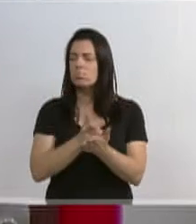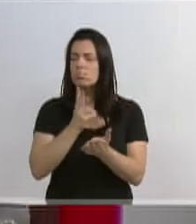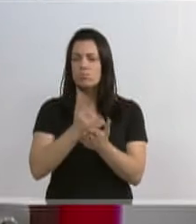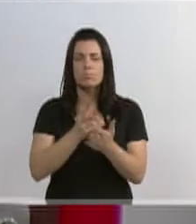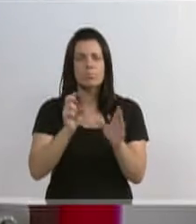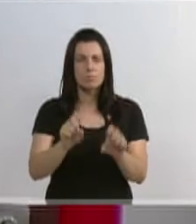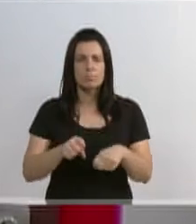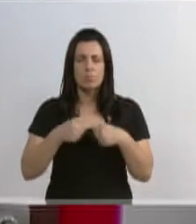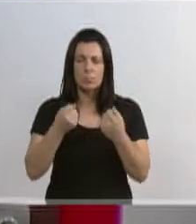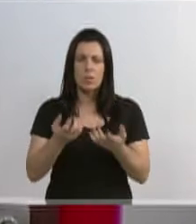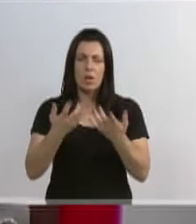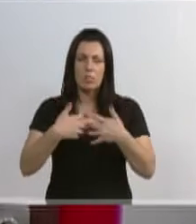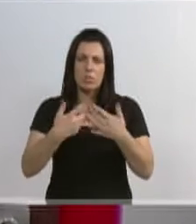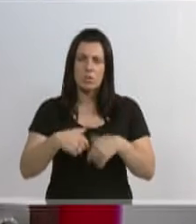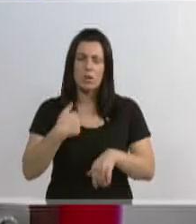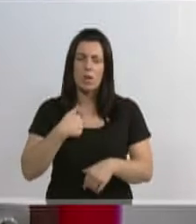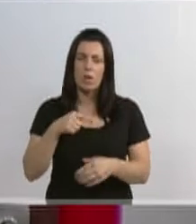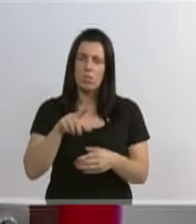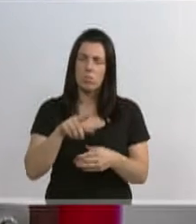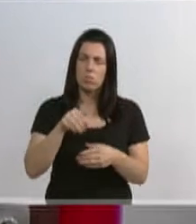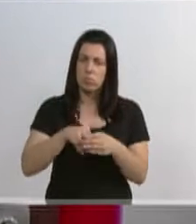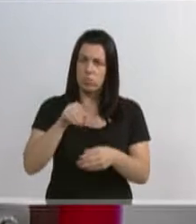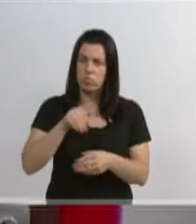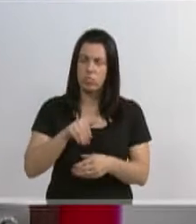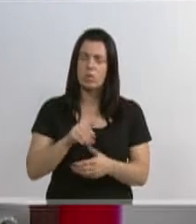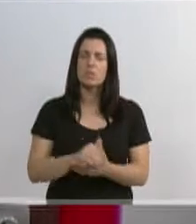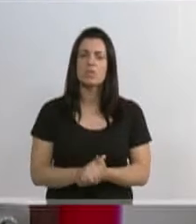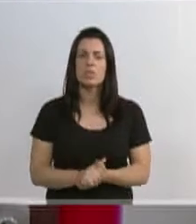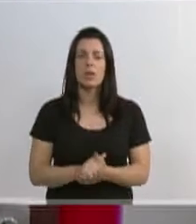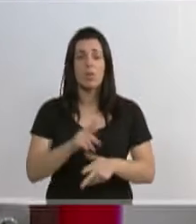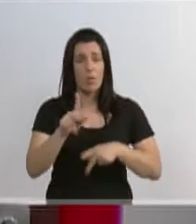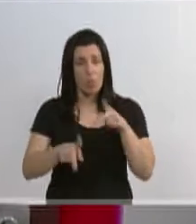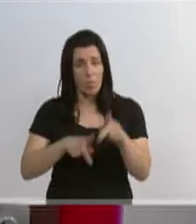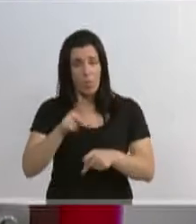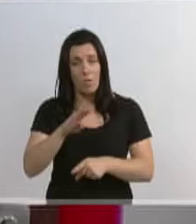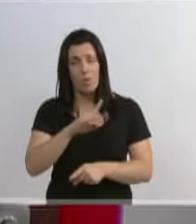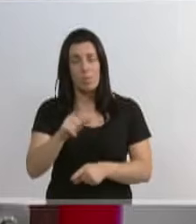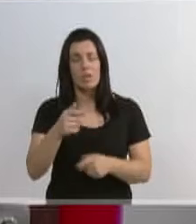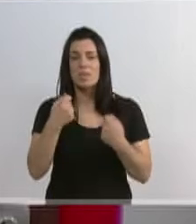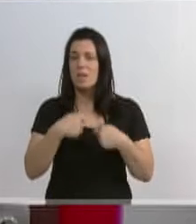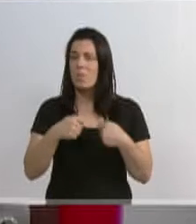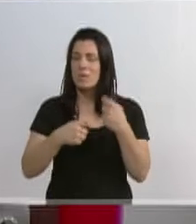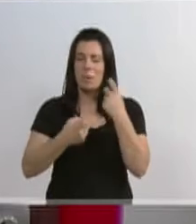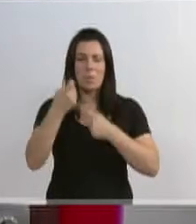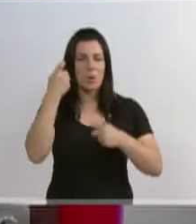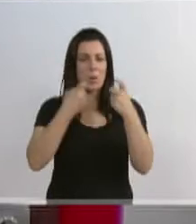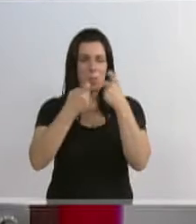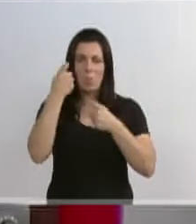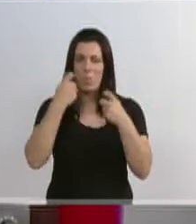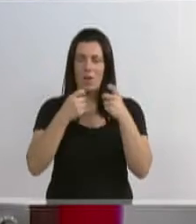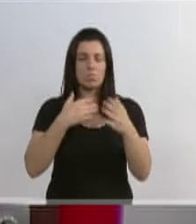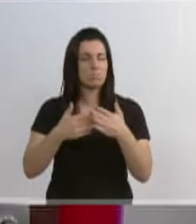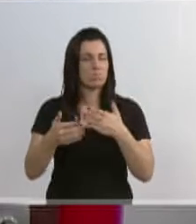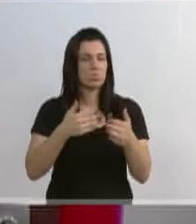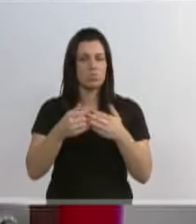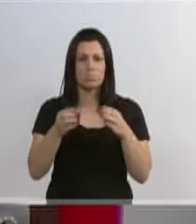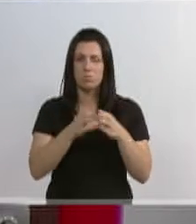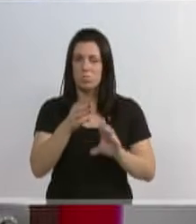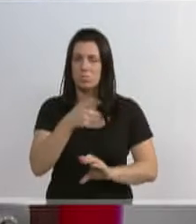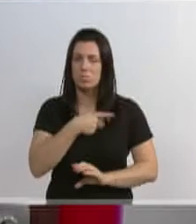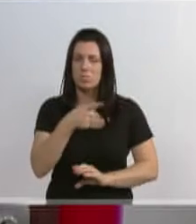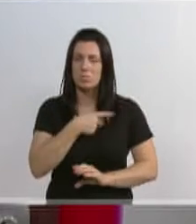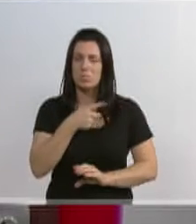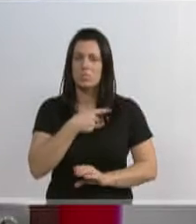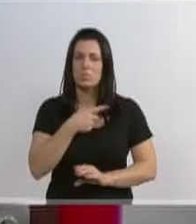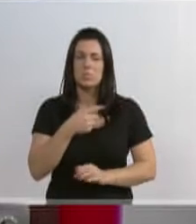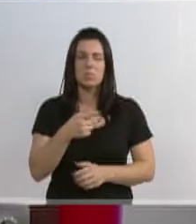dedicado à função a que eu fui eleito. Pode ter certeza, o povo de Blumenau, os meus eleitores, não precisam se preocupar. Independente de questão partidária, de